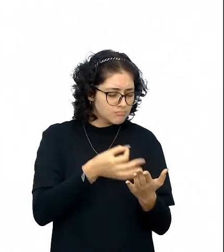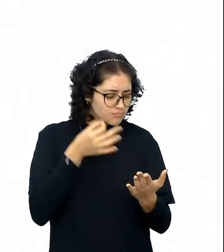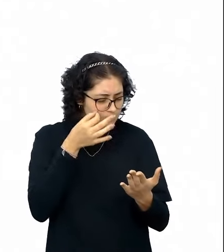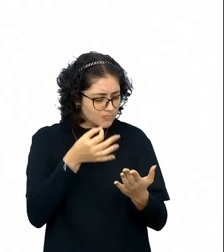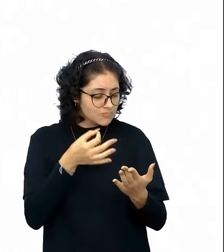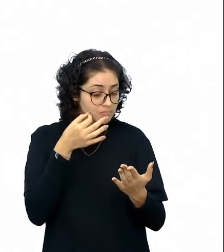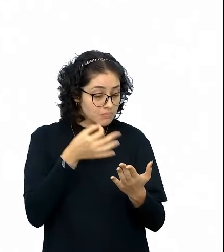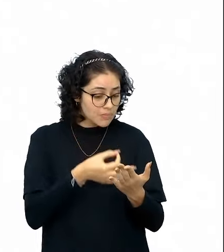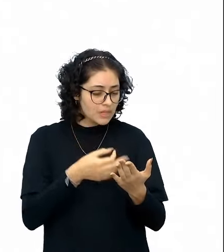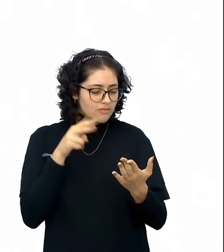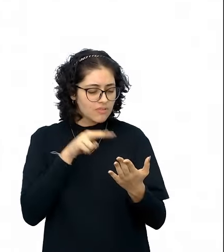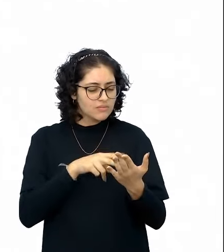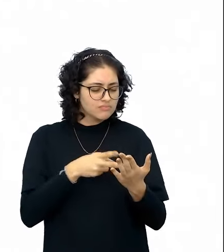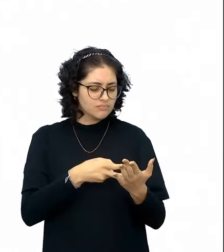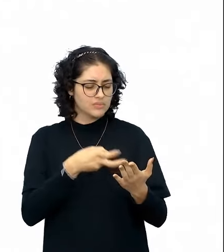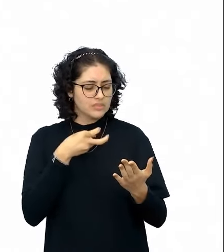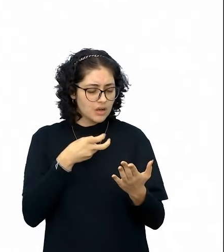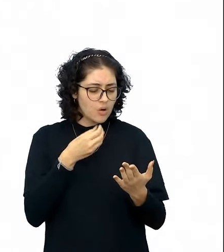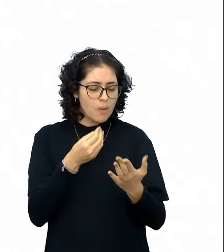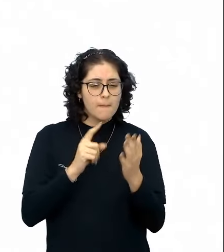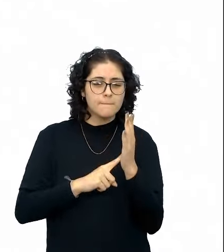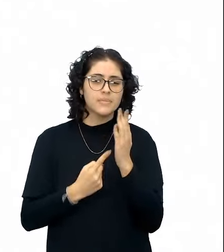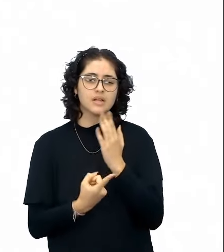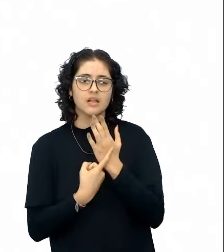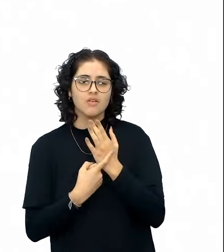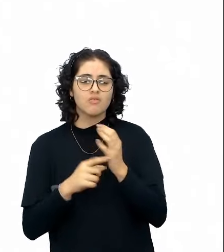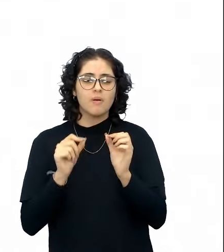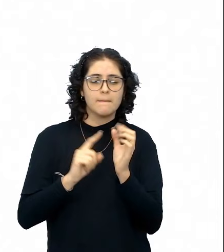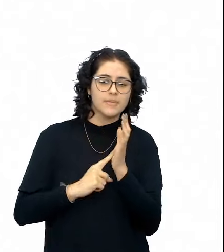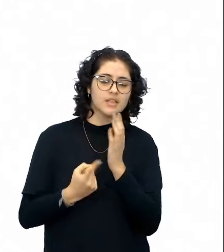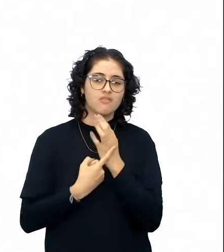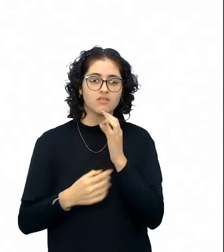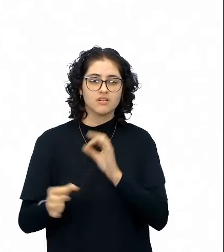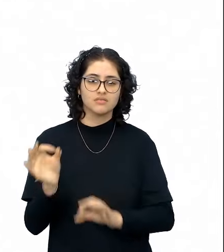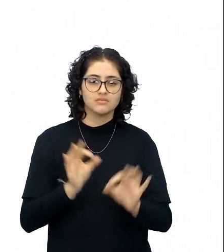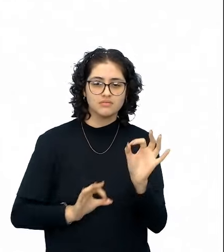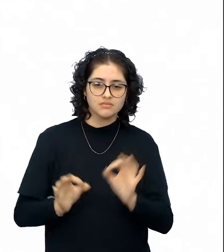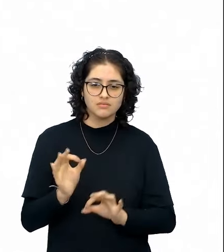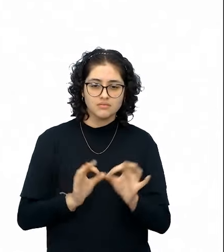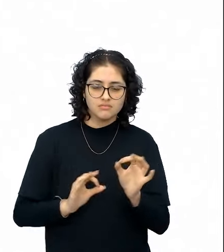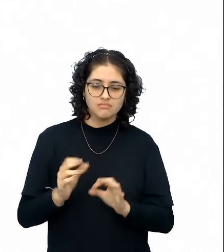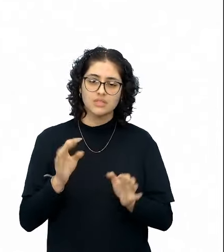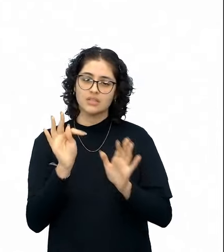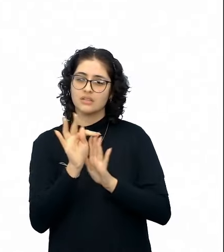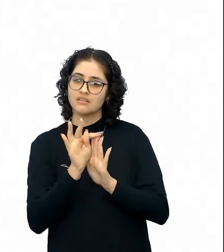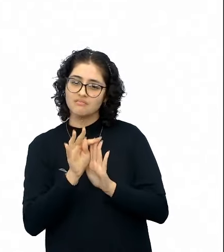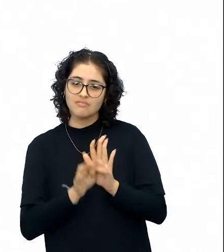ironia, saber identificar metáforas, saber construir metáforas, seja em textos